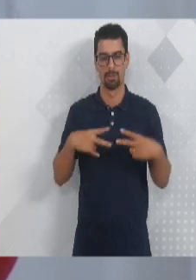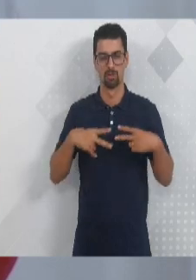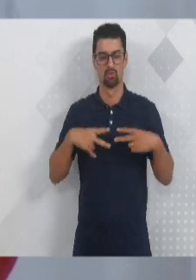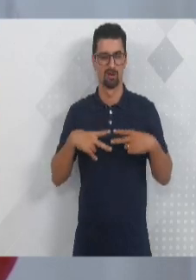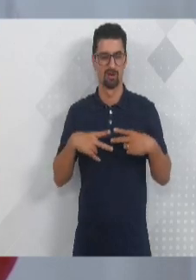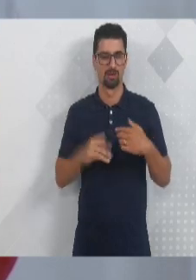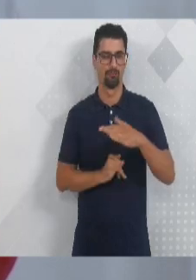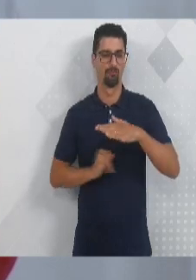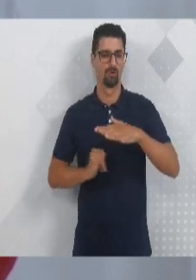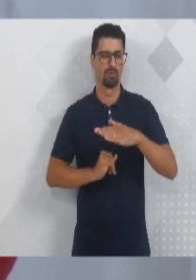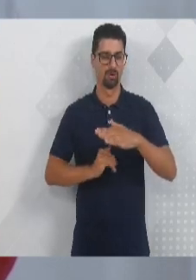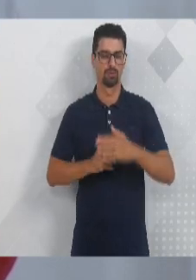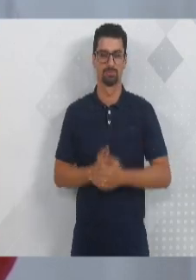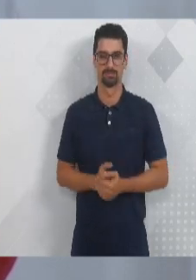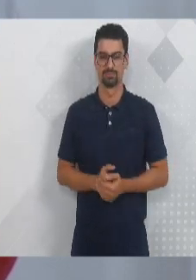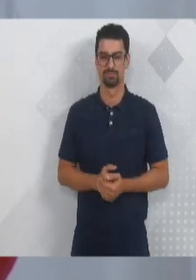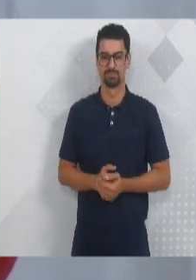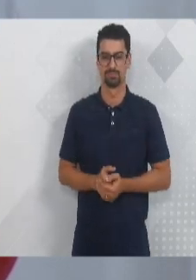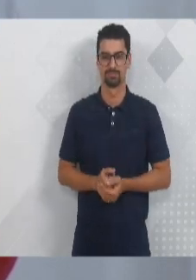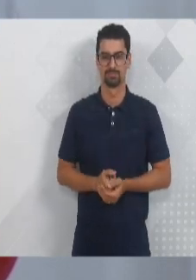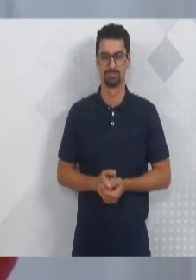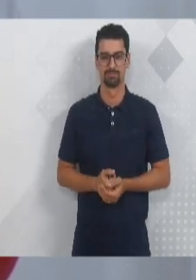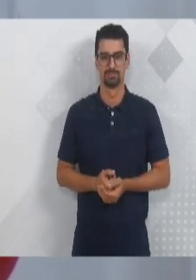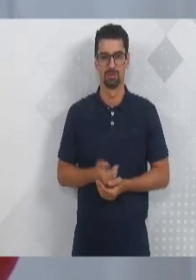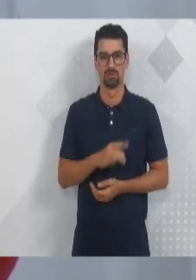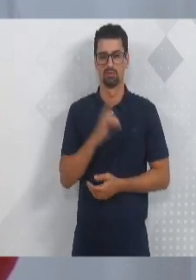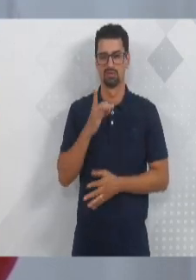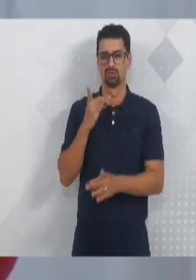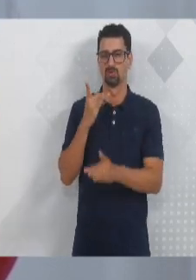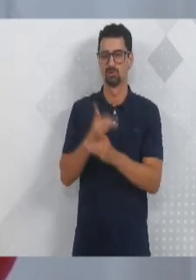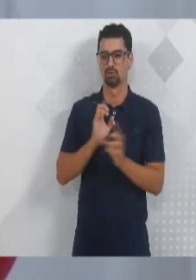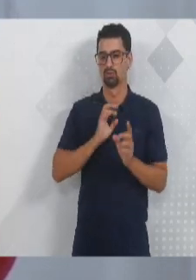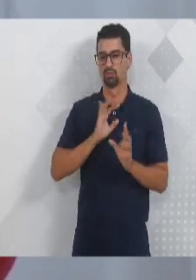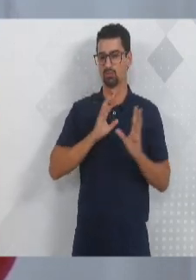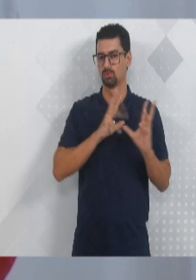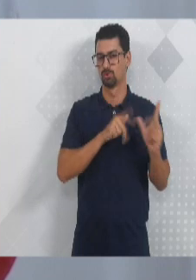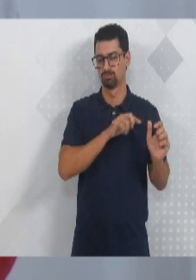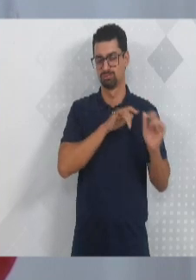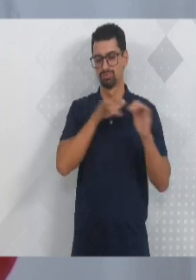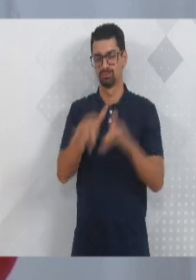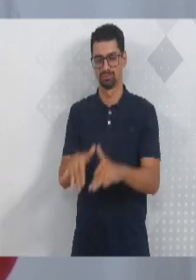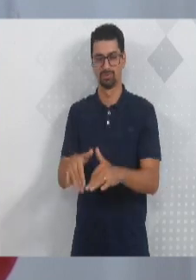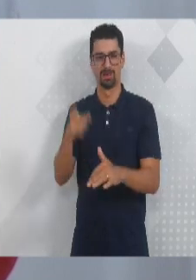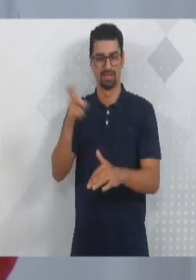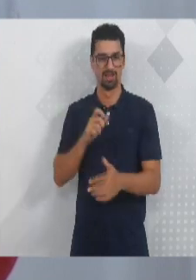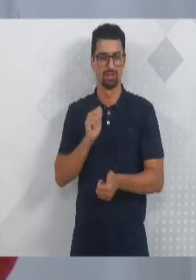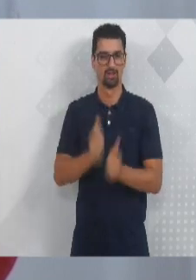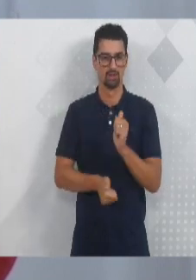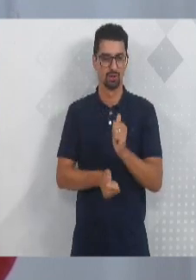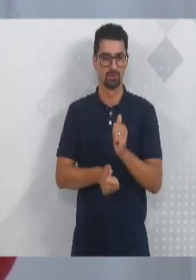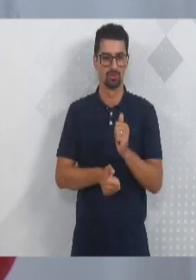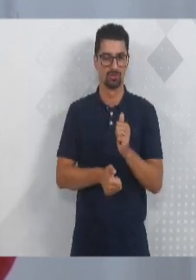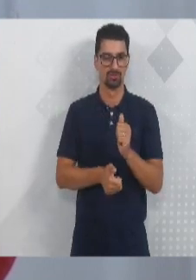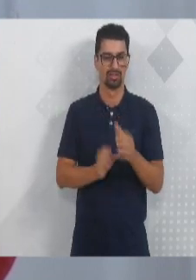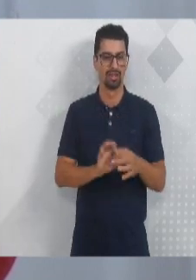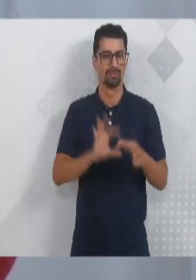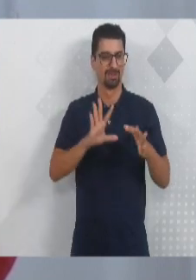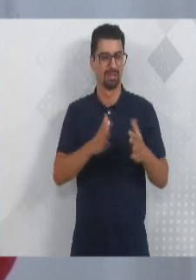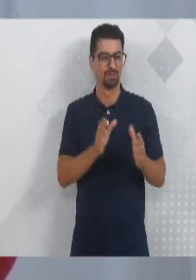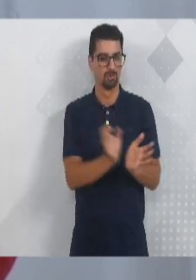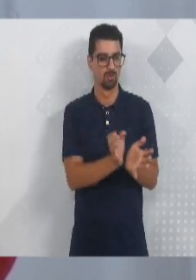outro dia se encontramos todo mundo lá no castilo com os saudosos ex-jogadores do Liberdade foi um